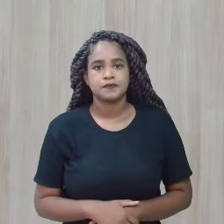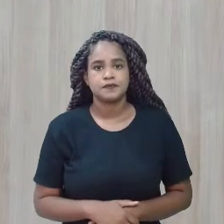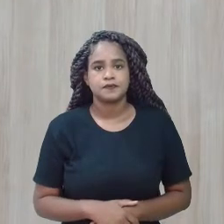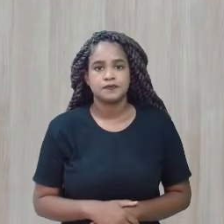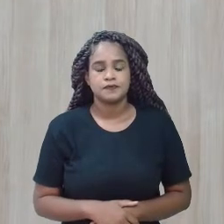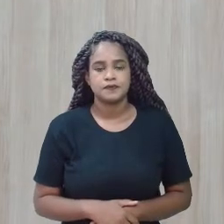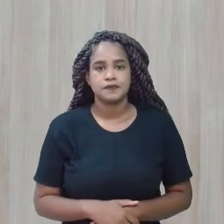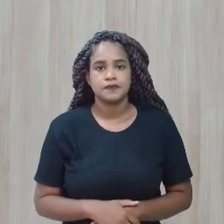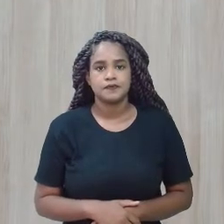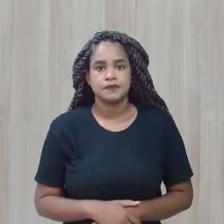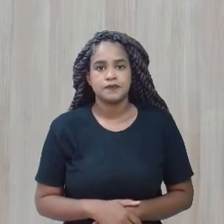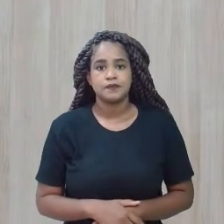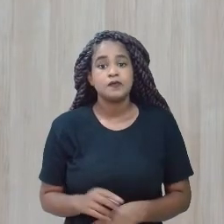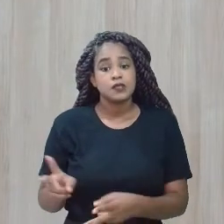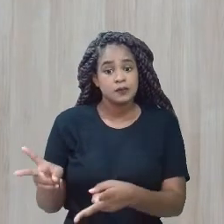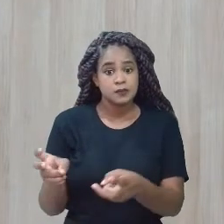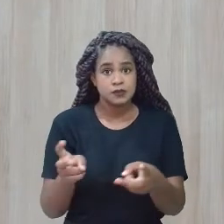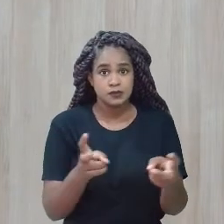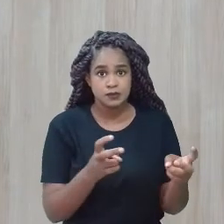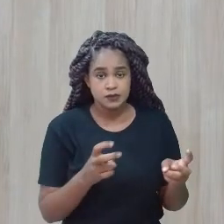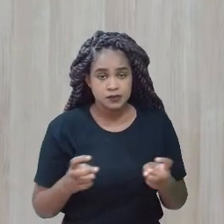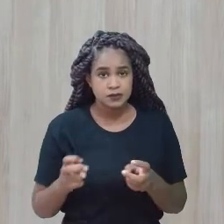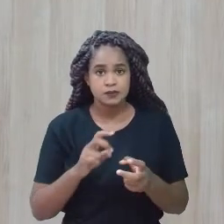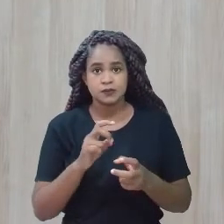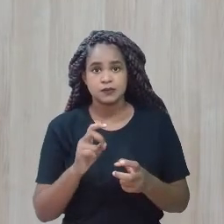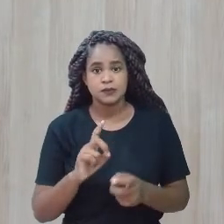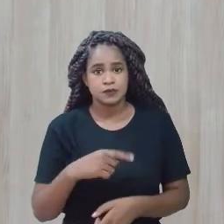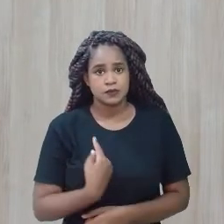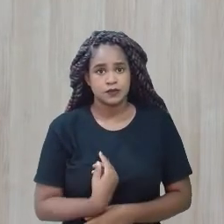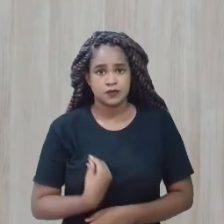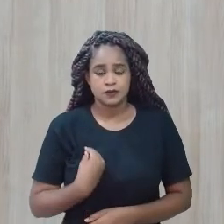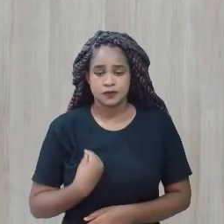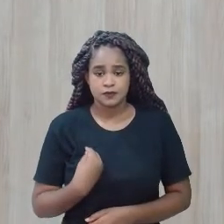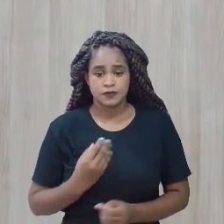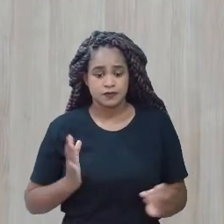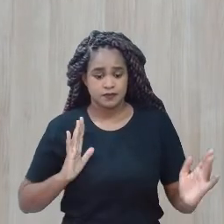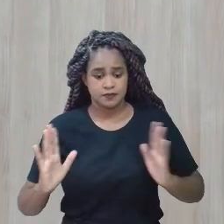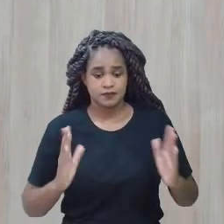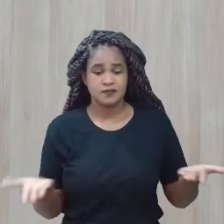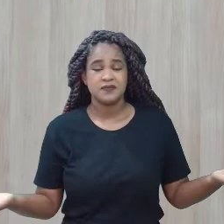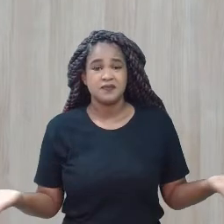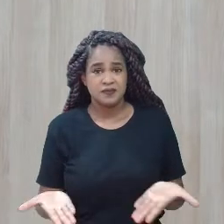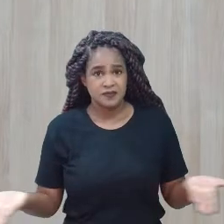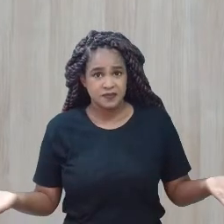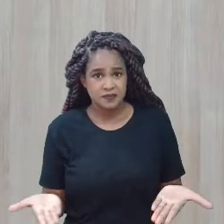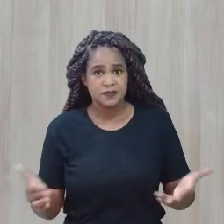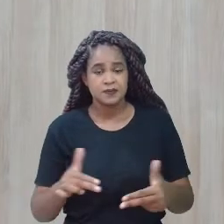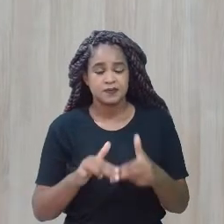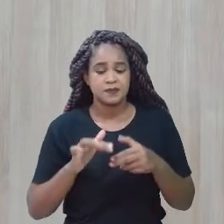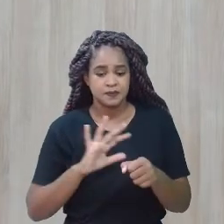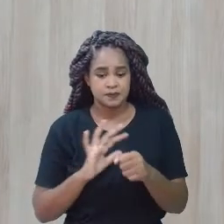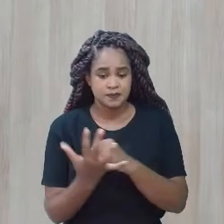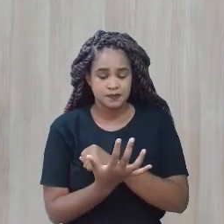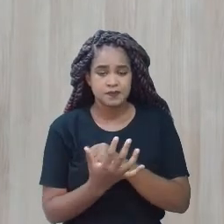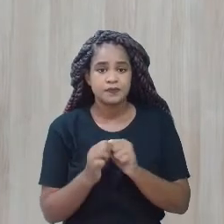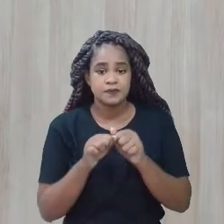todo um quadro dramático que todos nós estamos enfrentando dentro de uma pandemia,